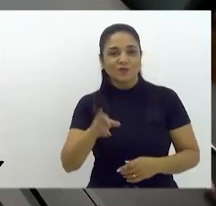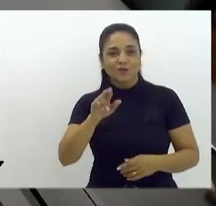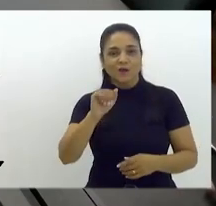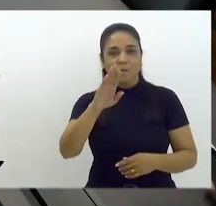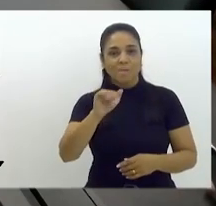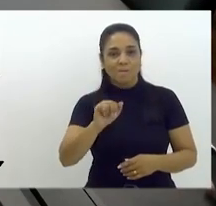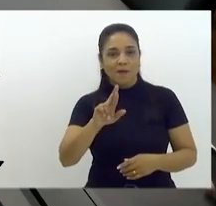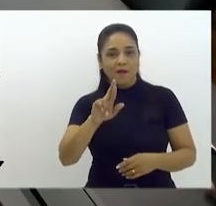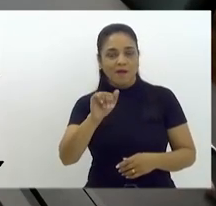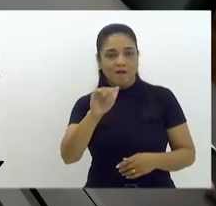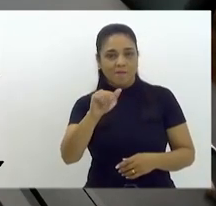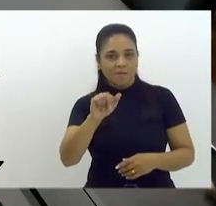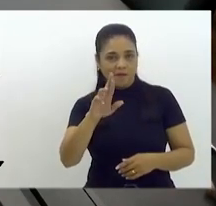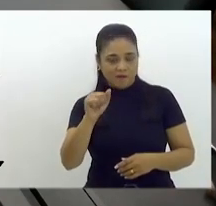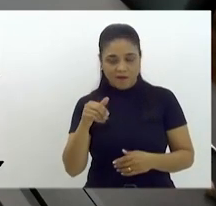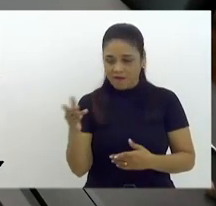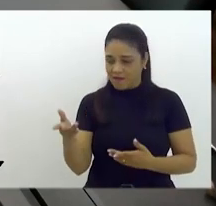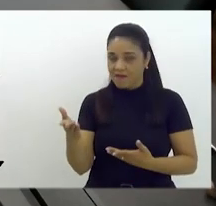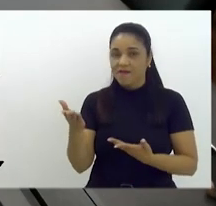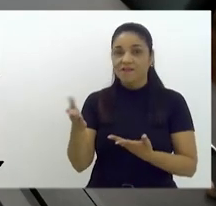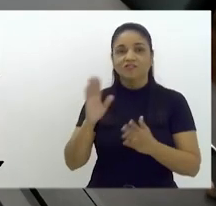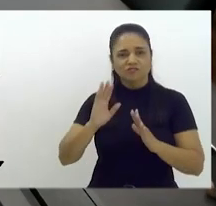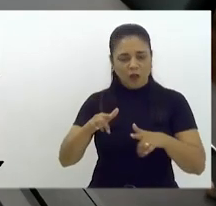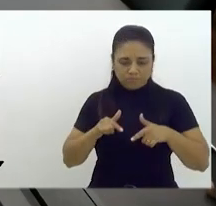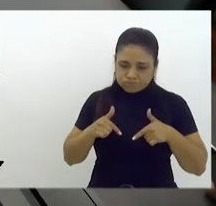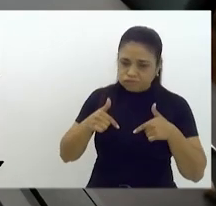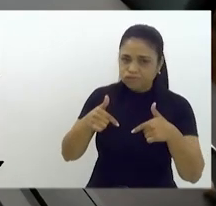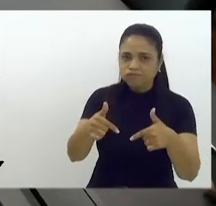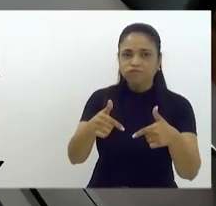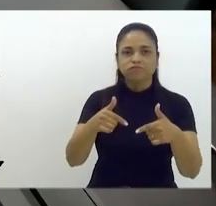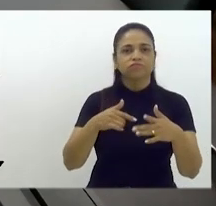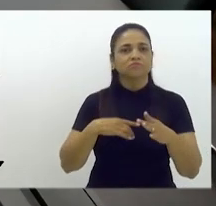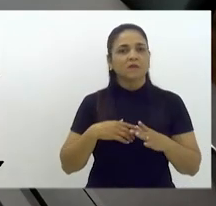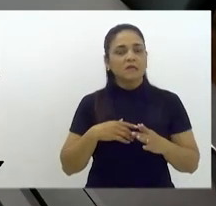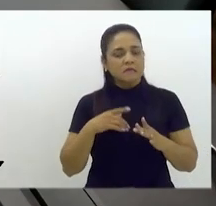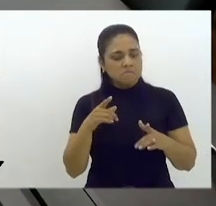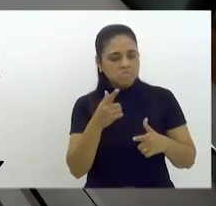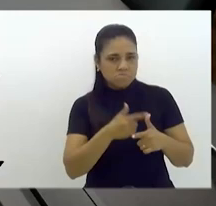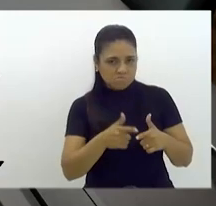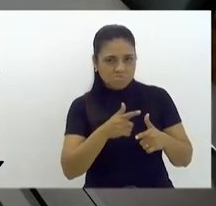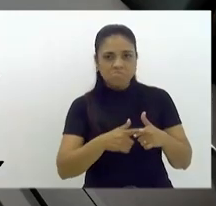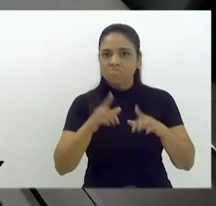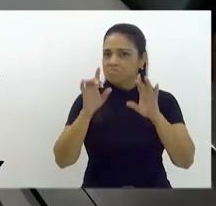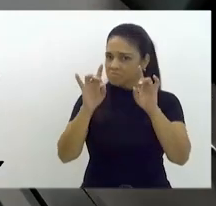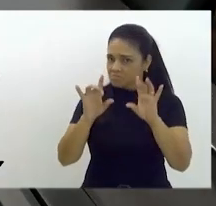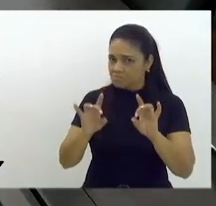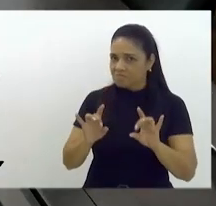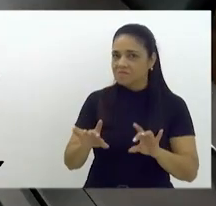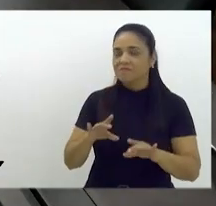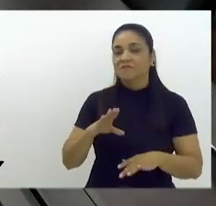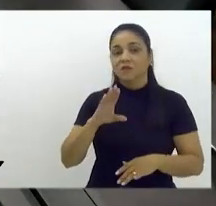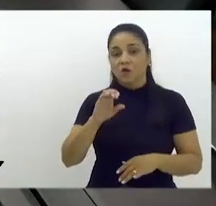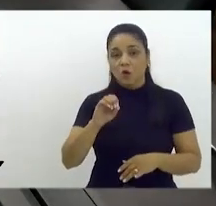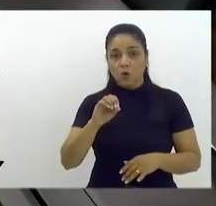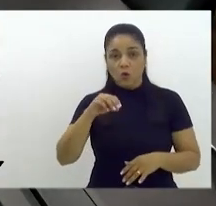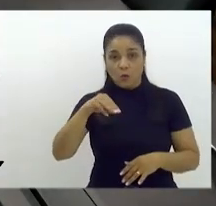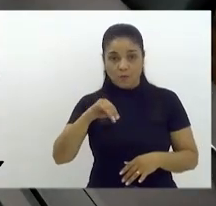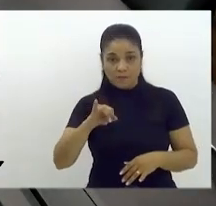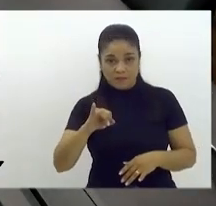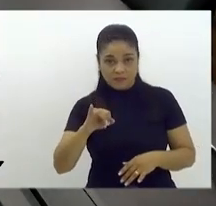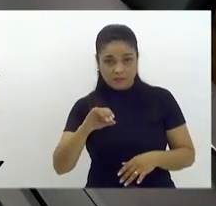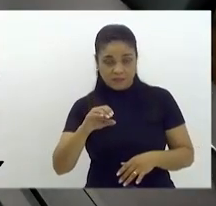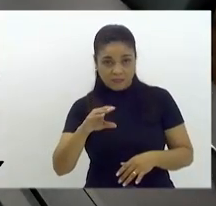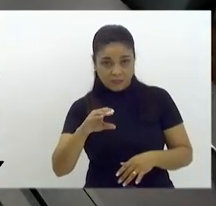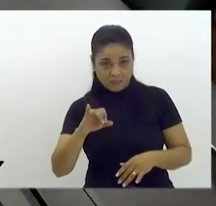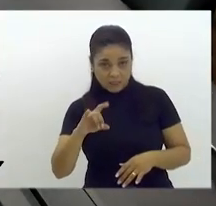que já tô em casos de extrema relevância na divisão de homicídio a gente não precisa nem dizer qual foi né que um dia